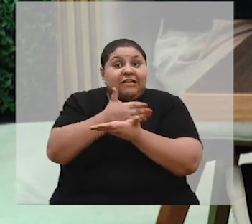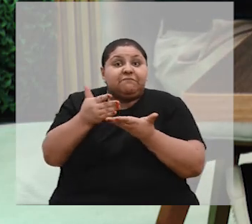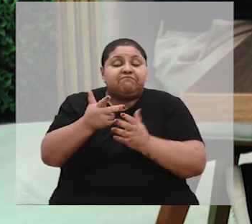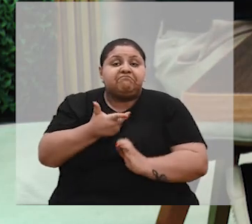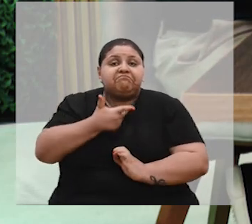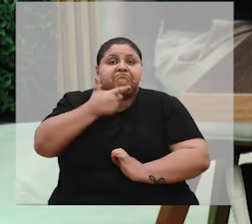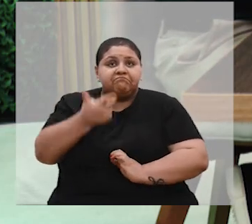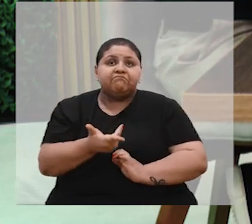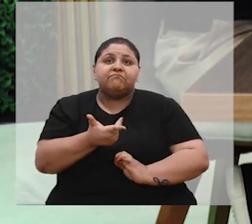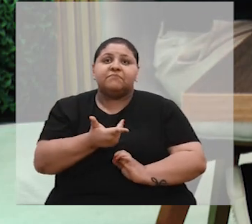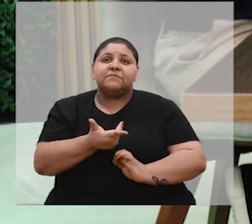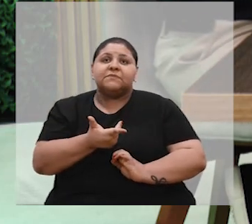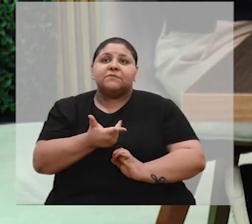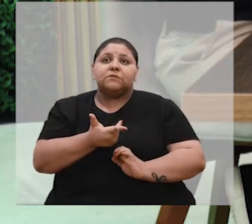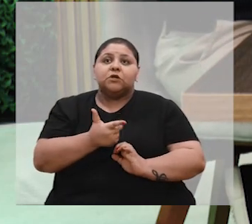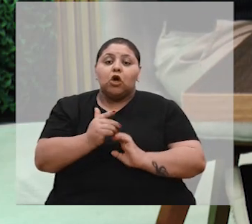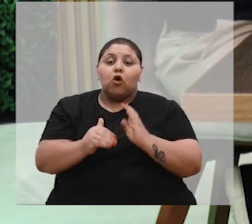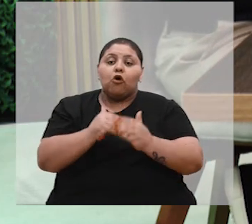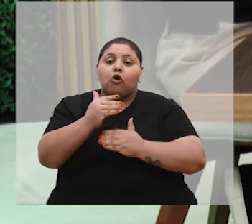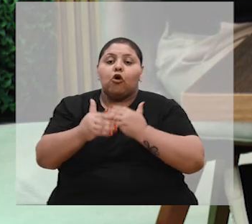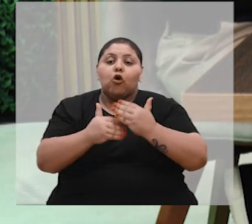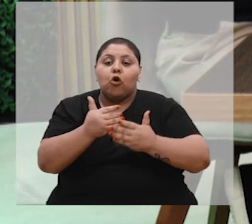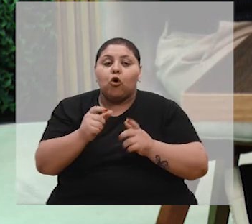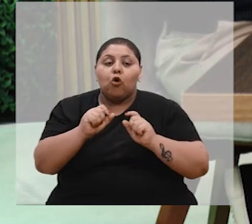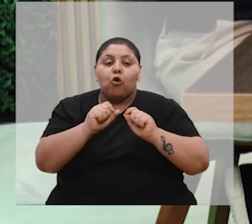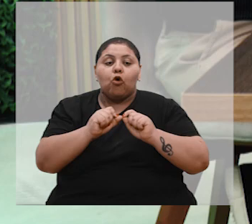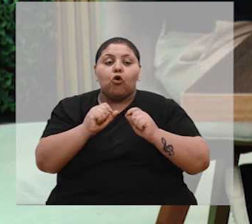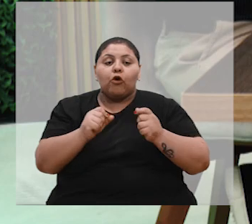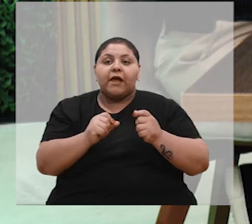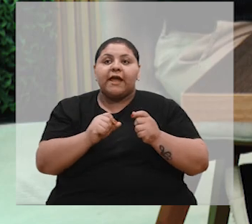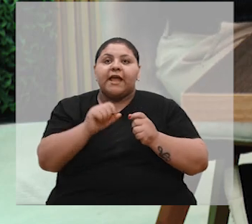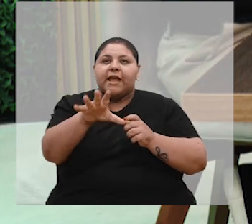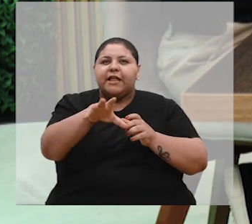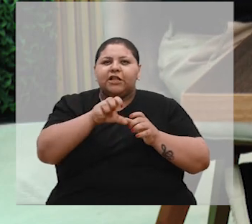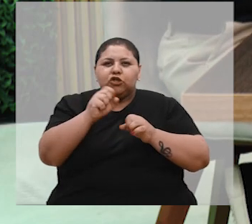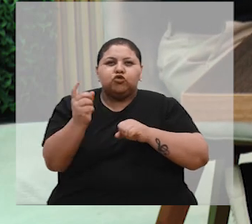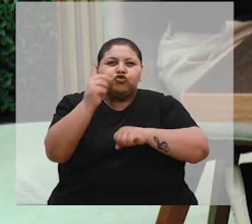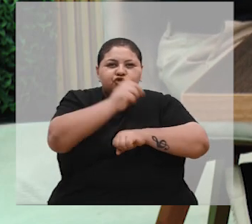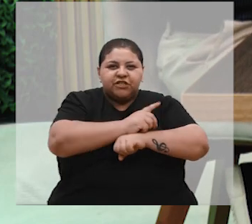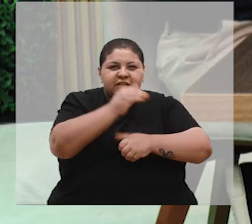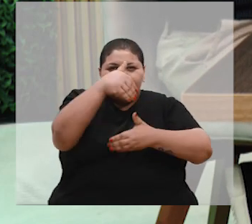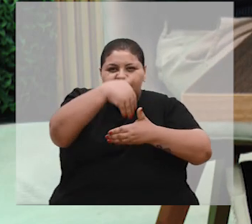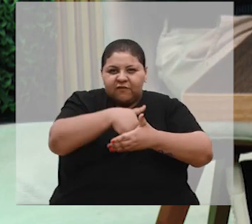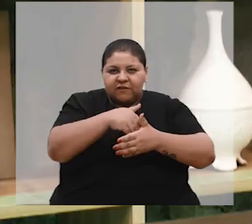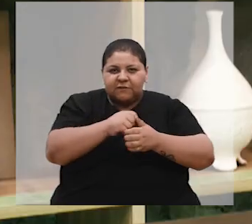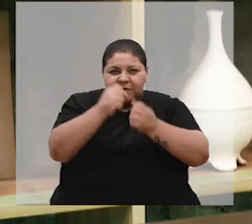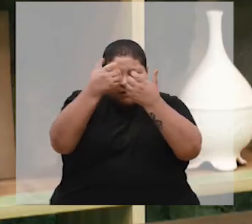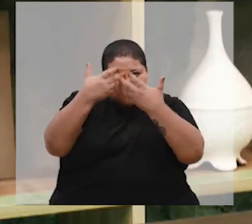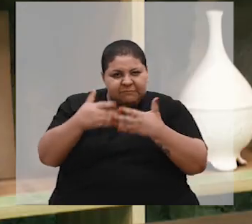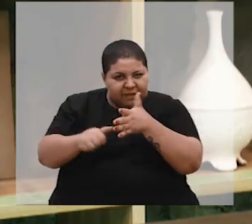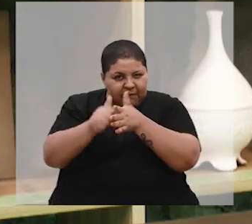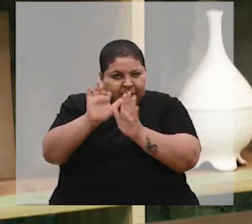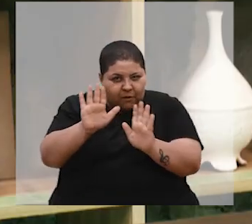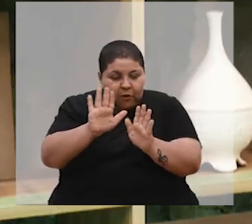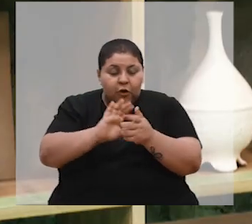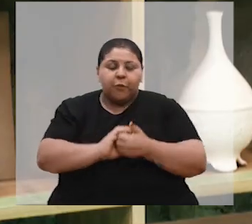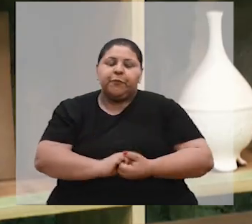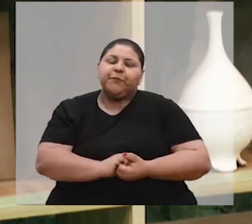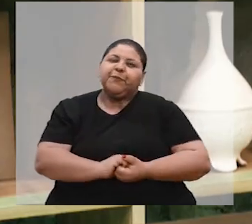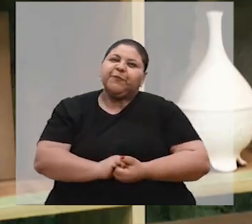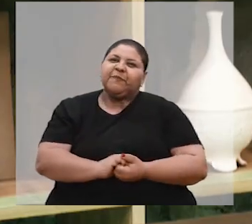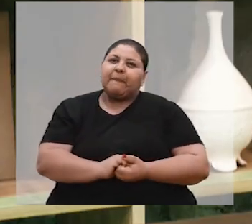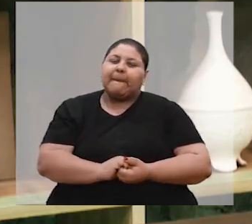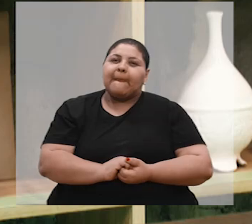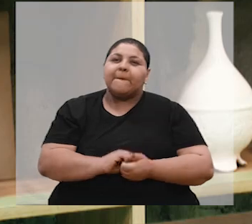começar a falar um pouquinho sobre o processo, o que isso implica, o que a gente tem que levar, como funciona. Gabi, fala um pouco para nós, qual que